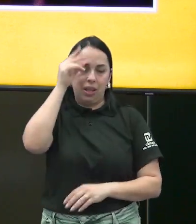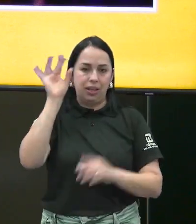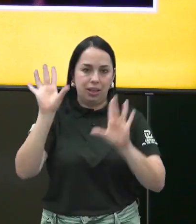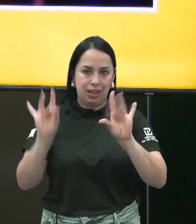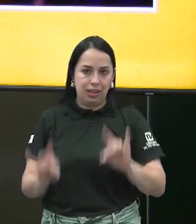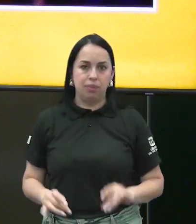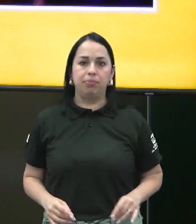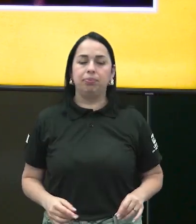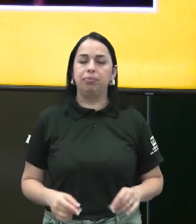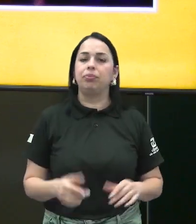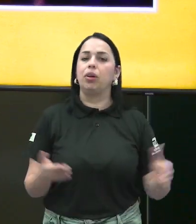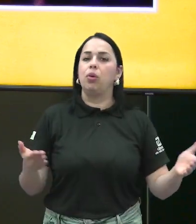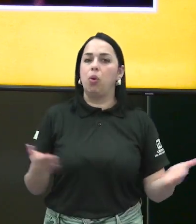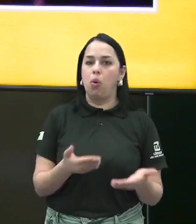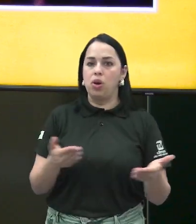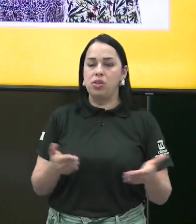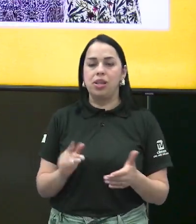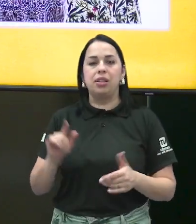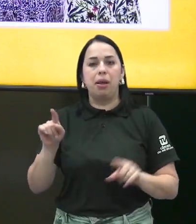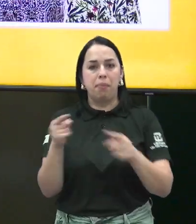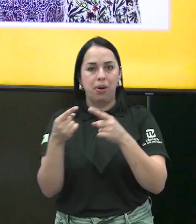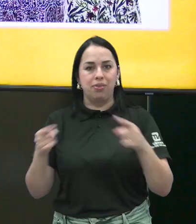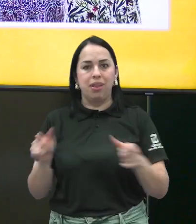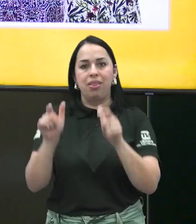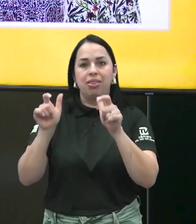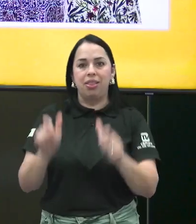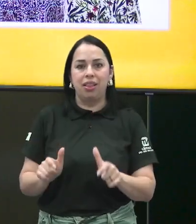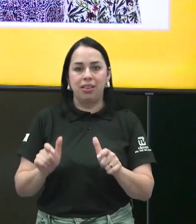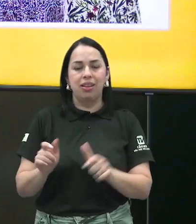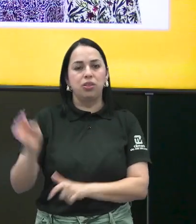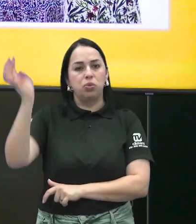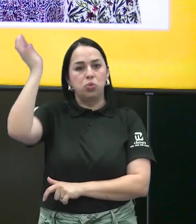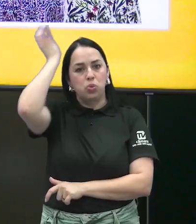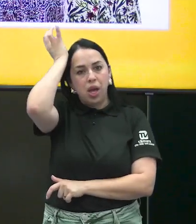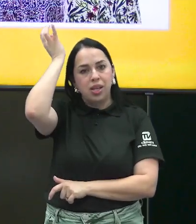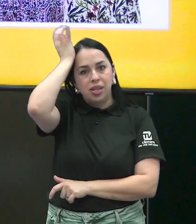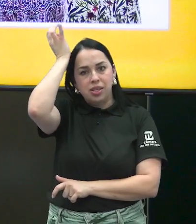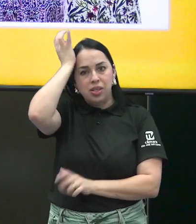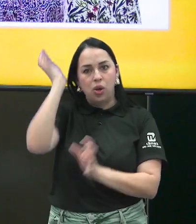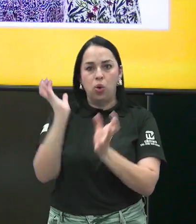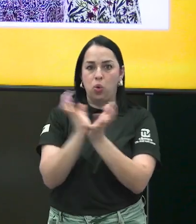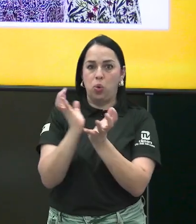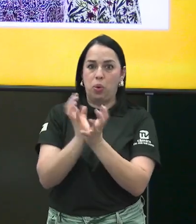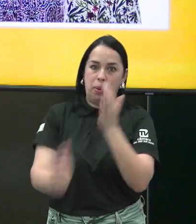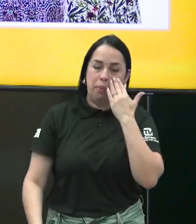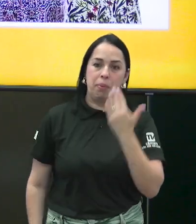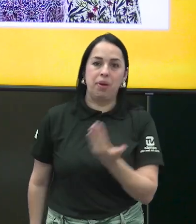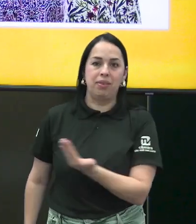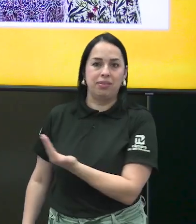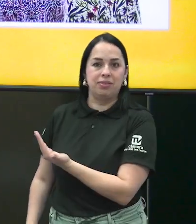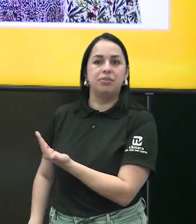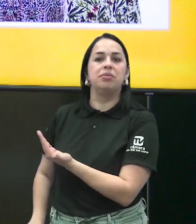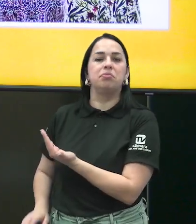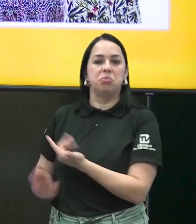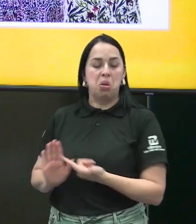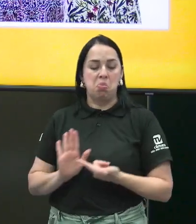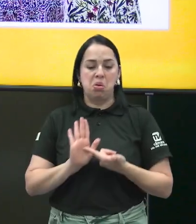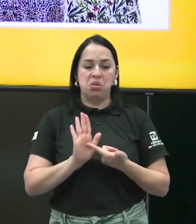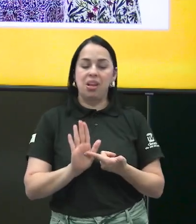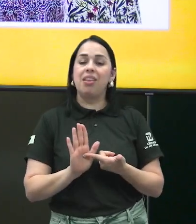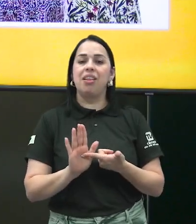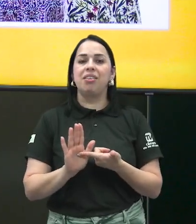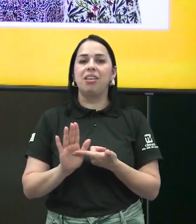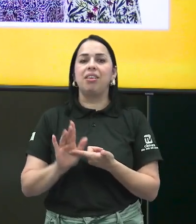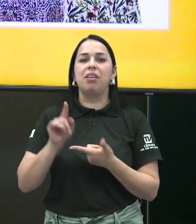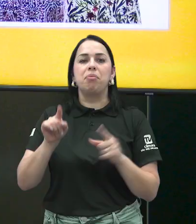certinho. Ainda hoje também rola muita música boa lá no Espaço Solário do Sesc. O grupo Filosofia Reggae chega com